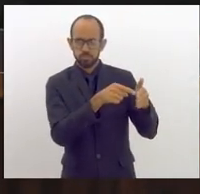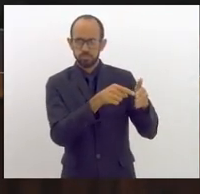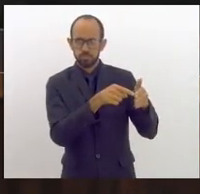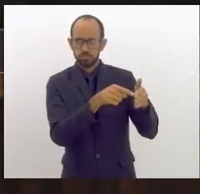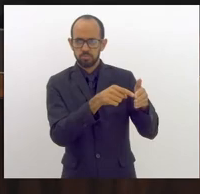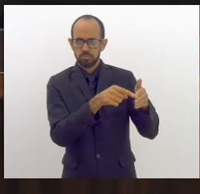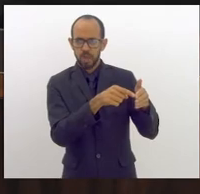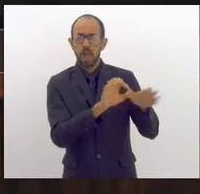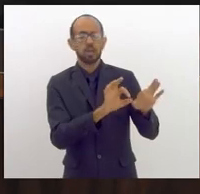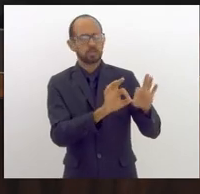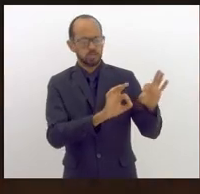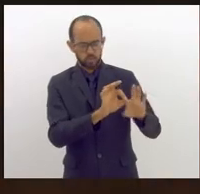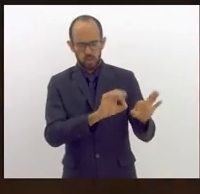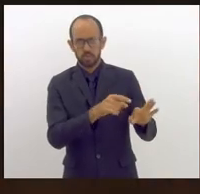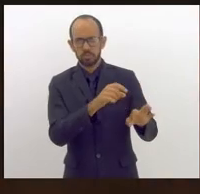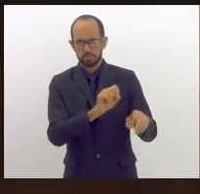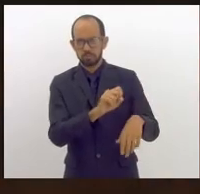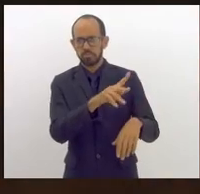de